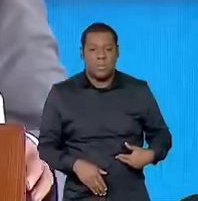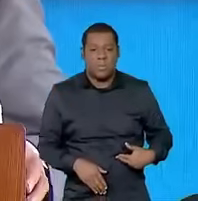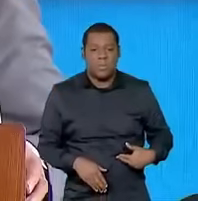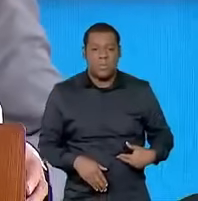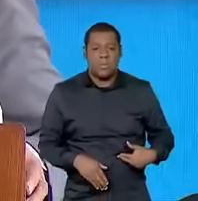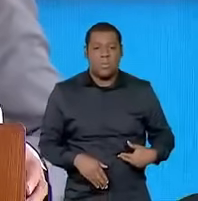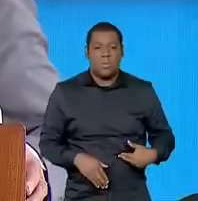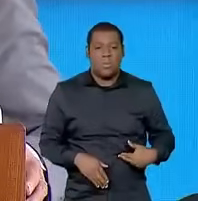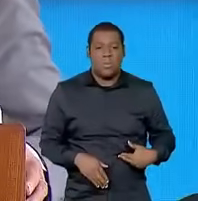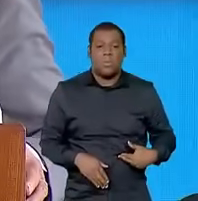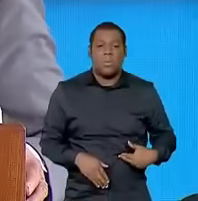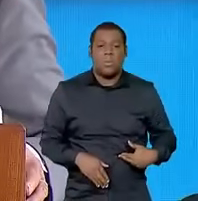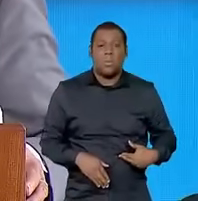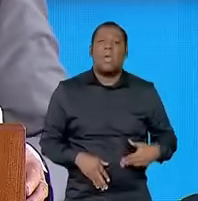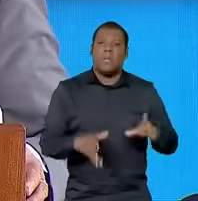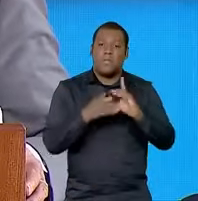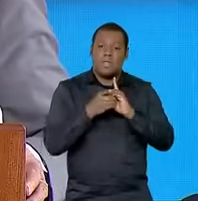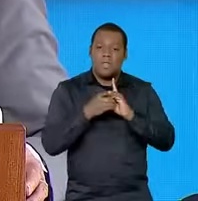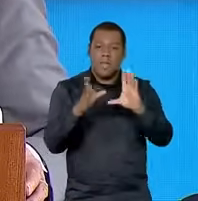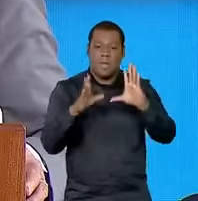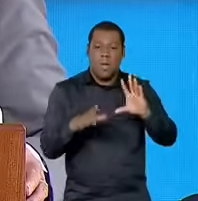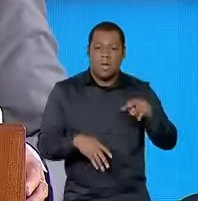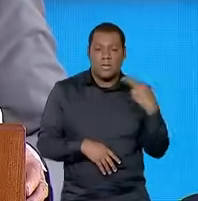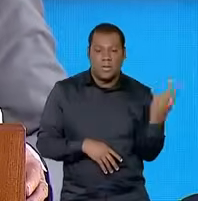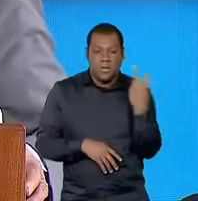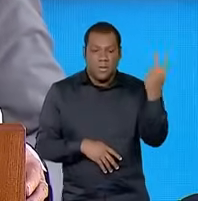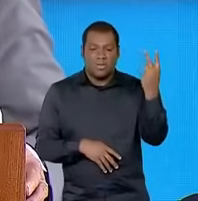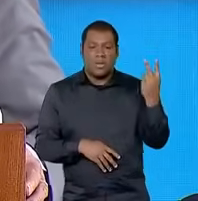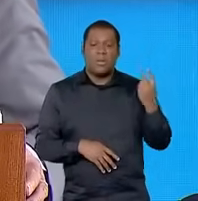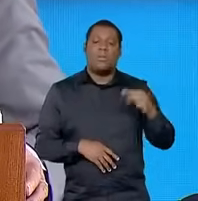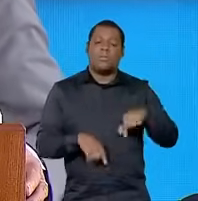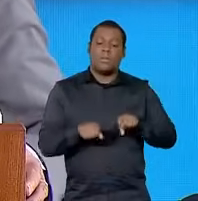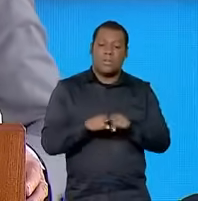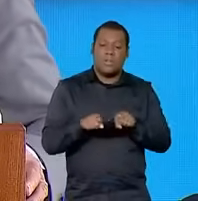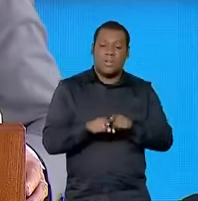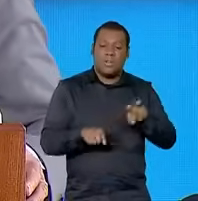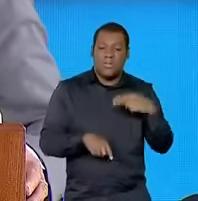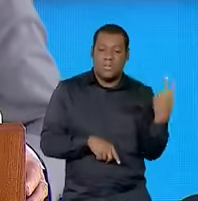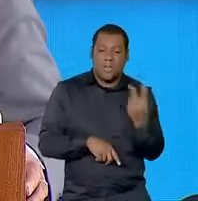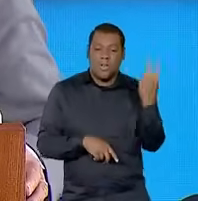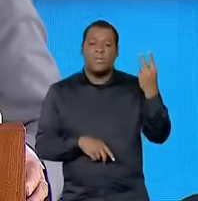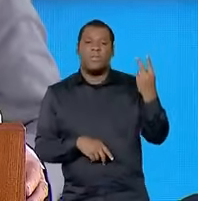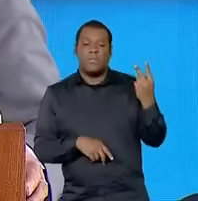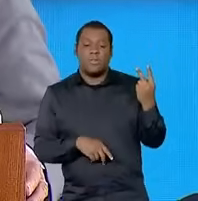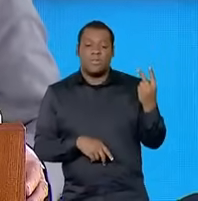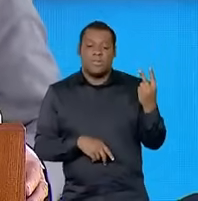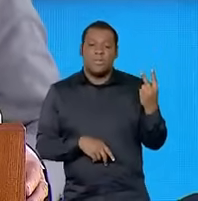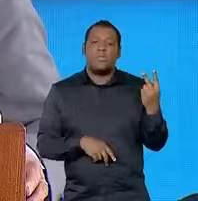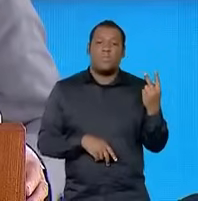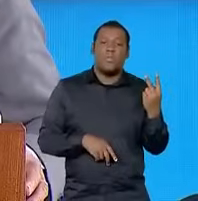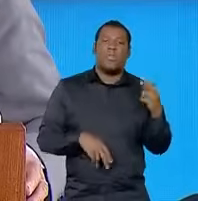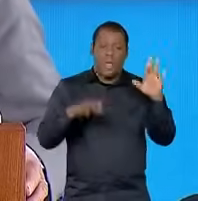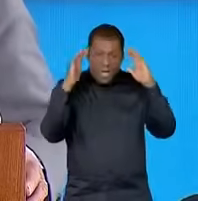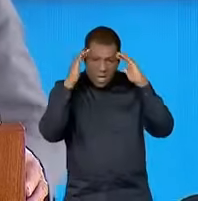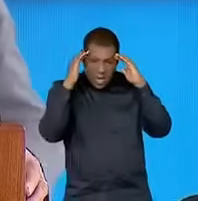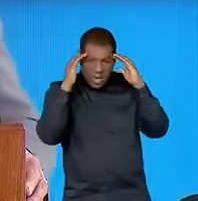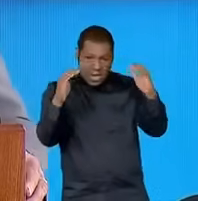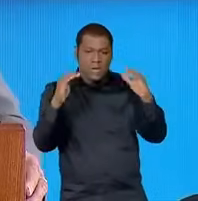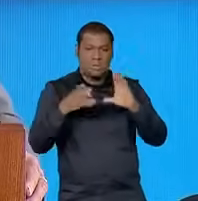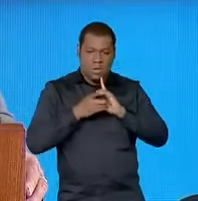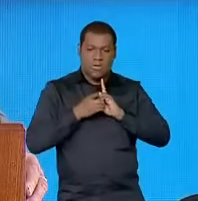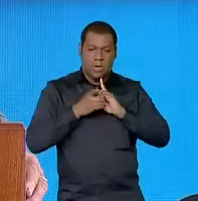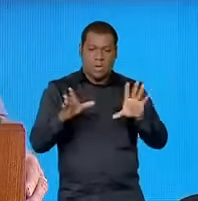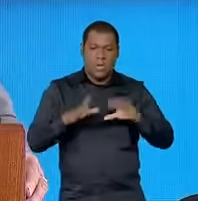se a gente quiser enaltecer a democracia, se a gente quiser valorizar a ideia da convivência democrática na